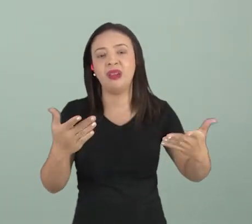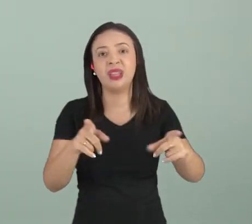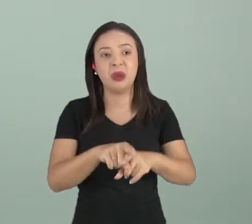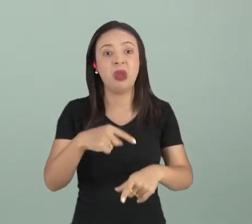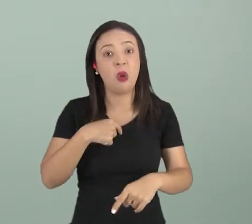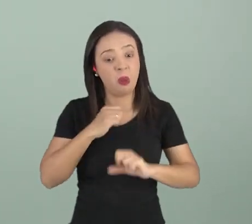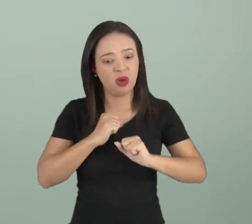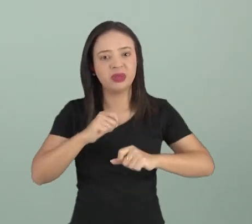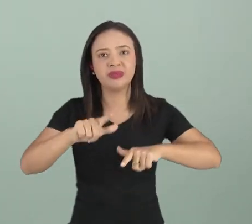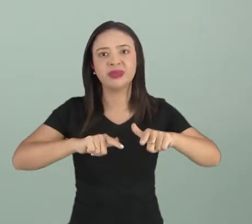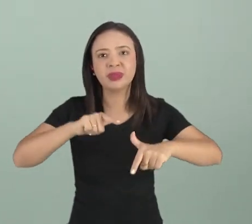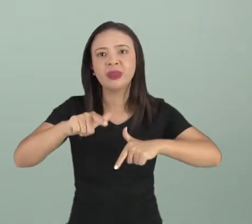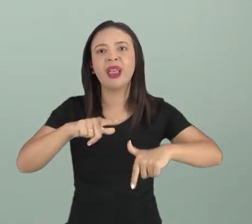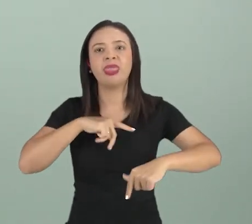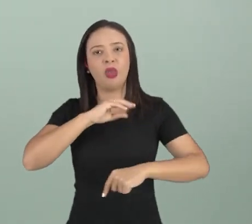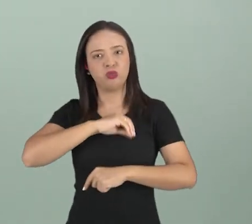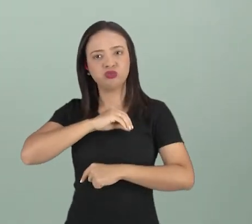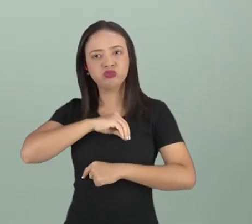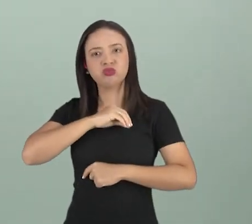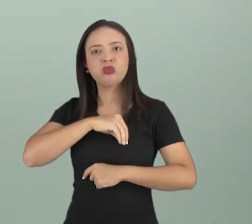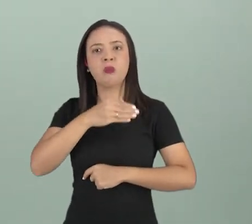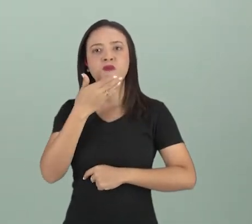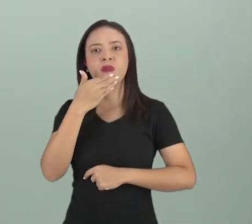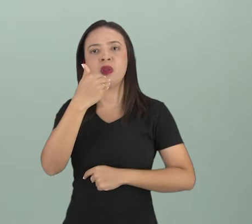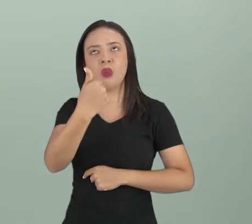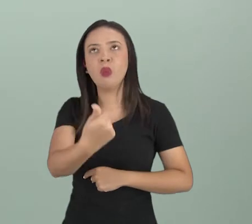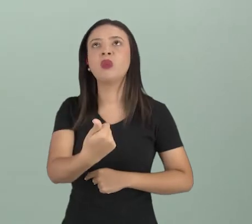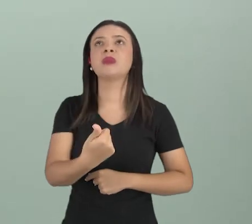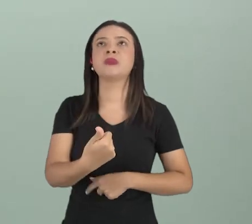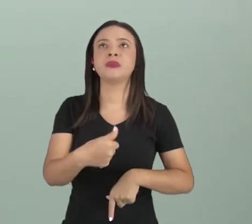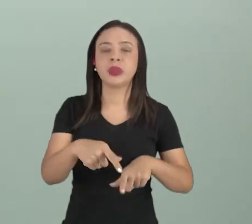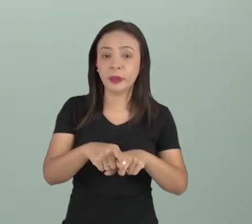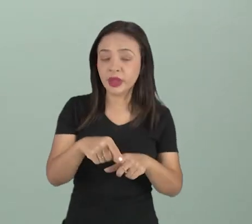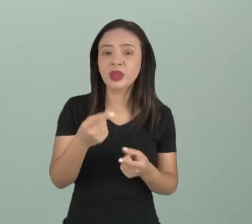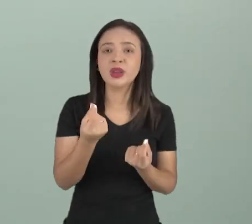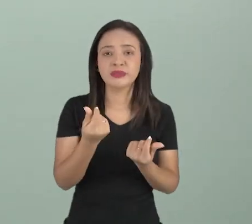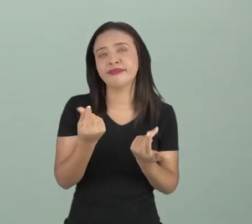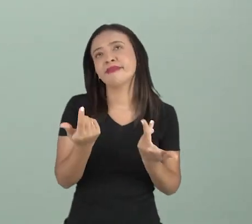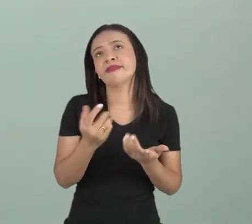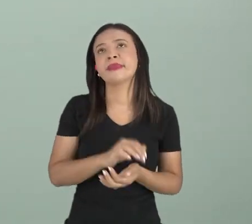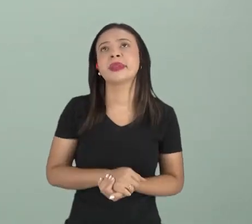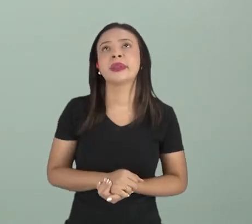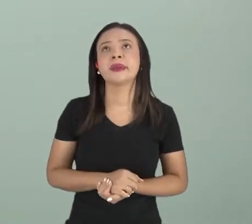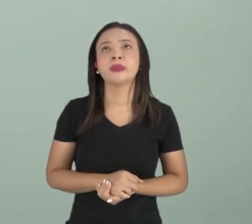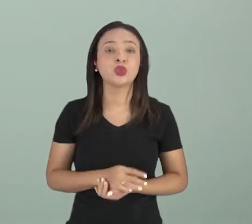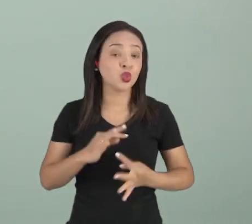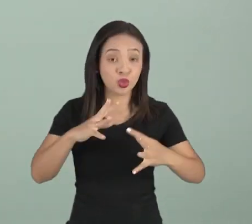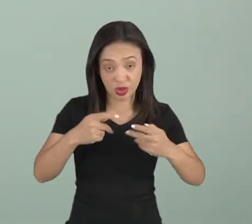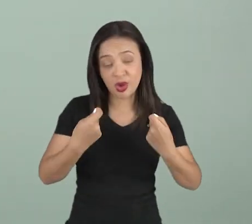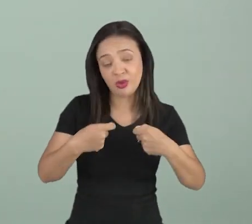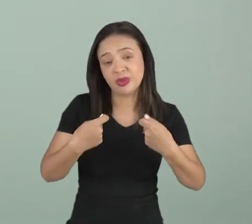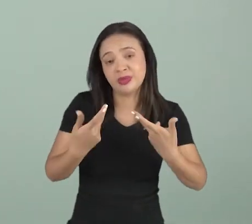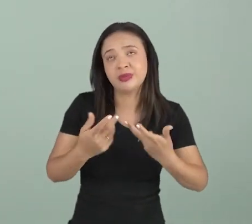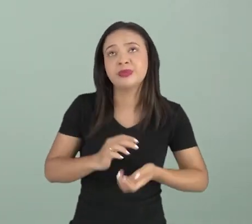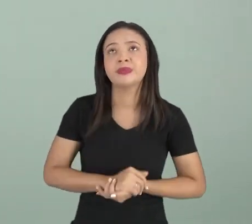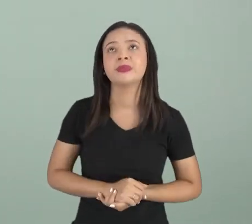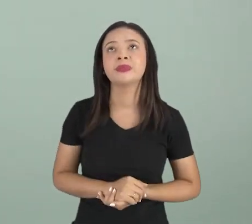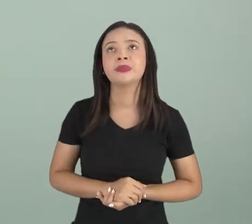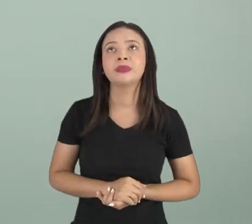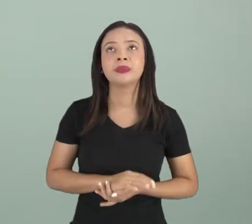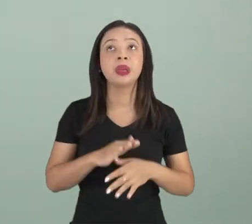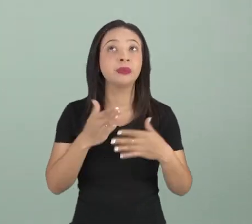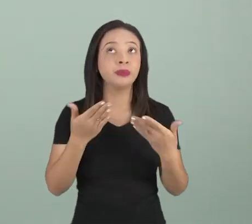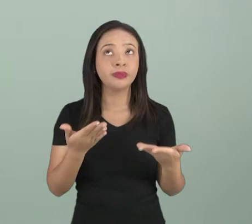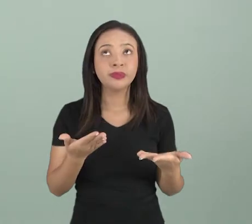um empregado assalariado para ganhar o meu dinheirinho para minhas necessidades básicas.